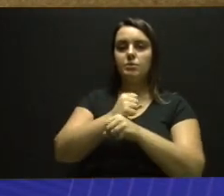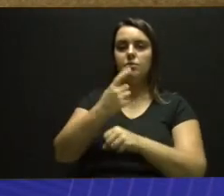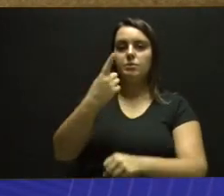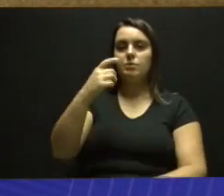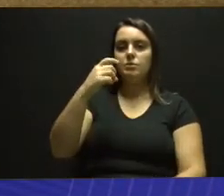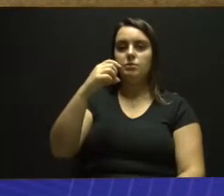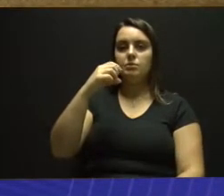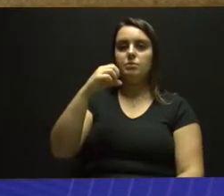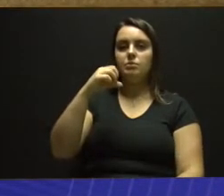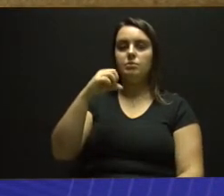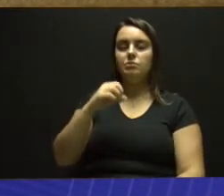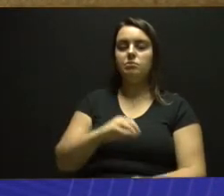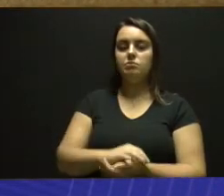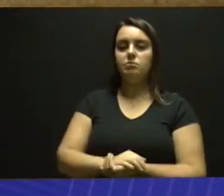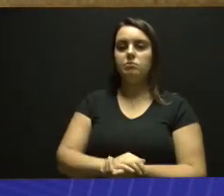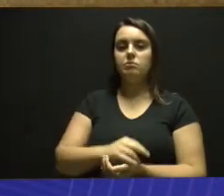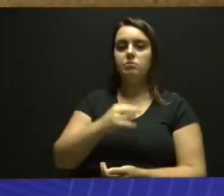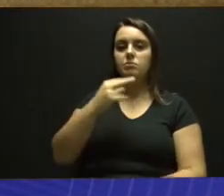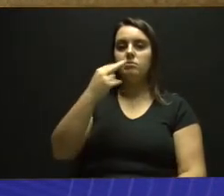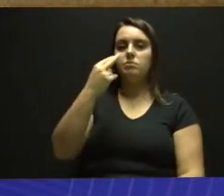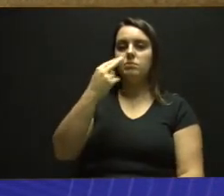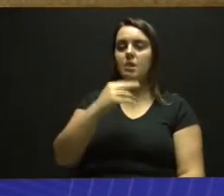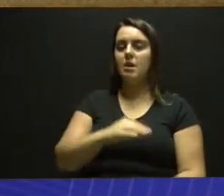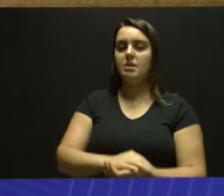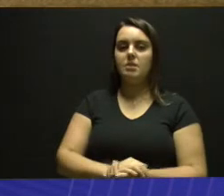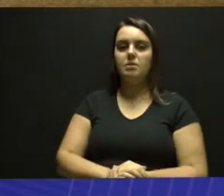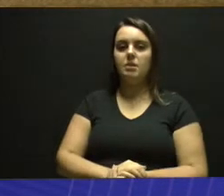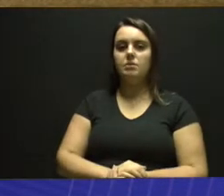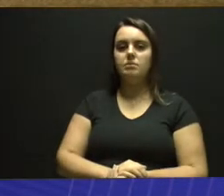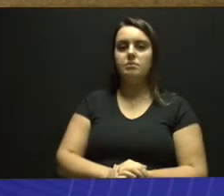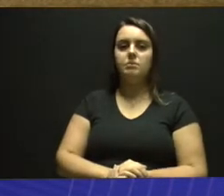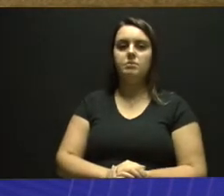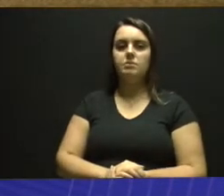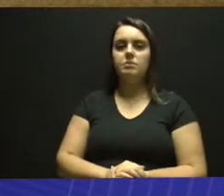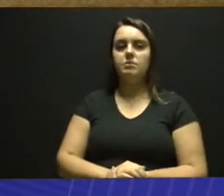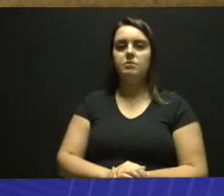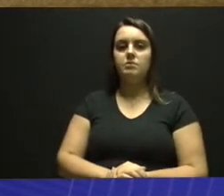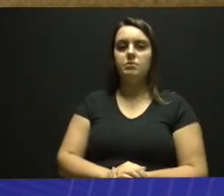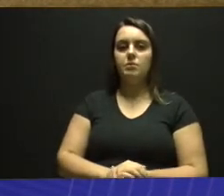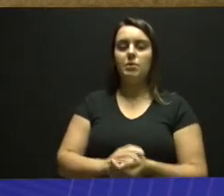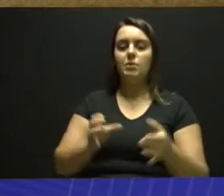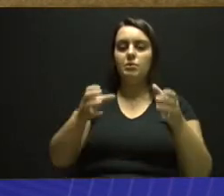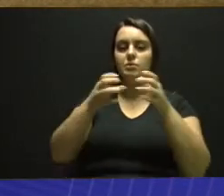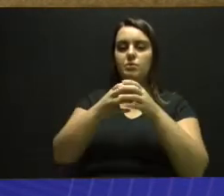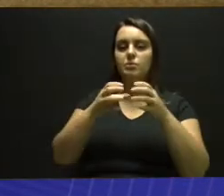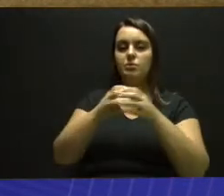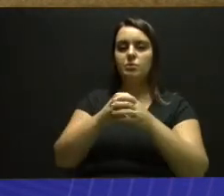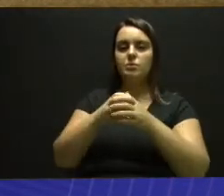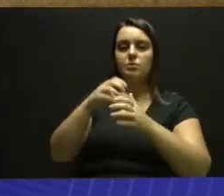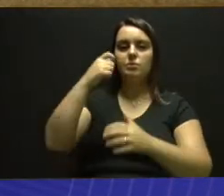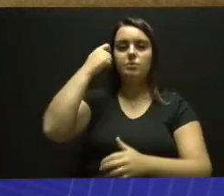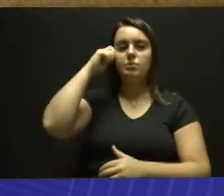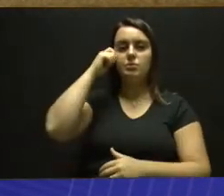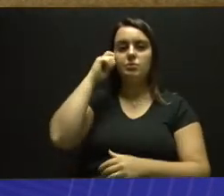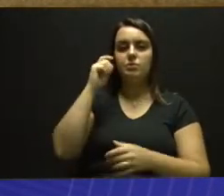do conselho de participação e desenvolvimento da comunidade negra de cubatão onde permaneceu até o final